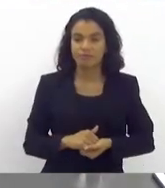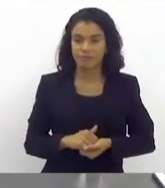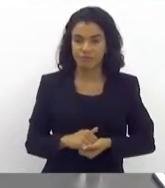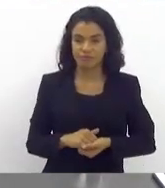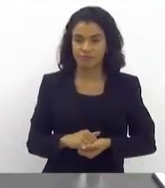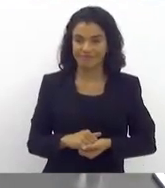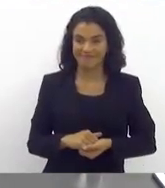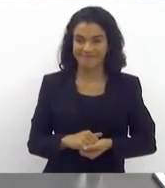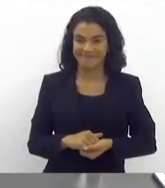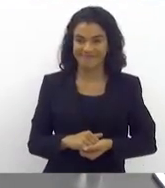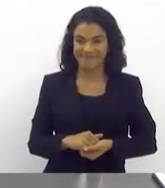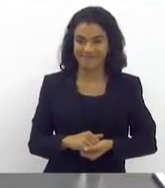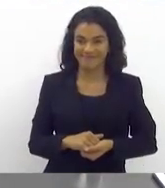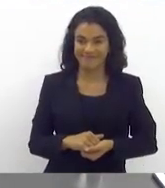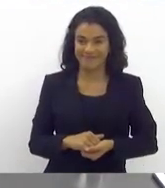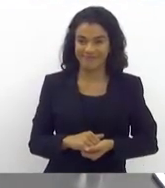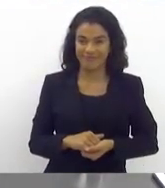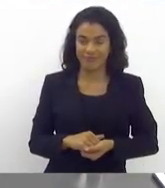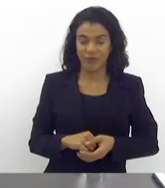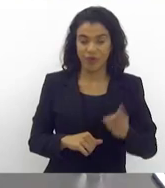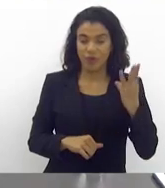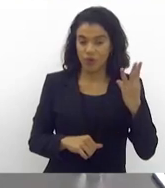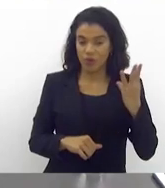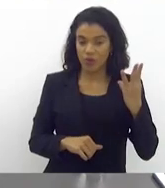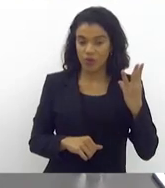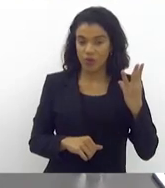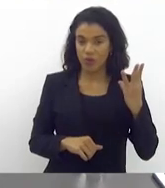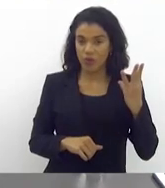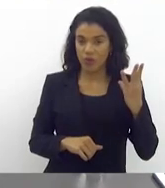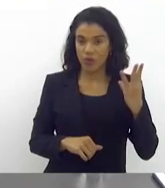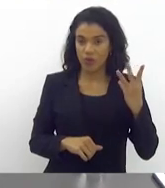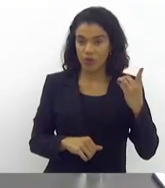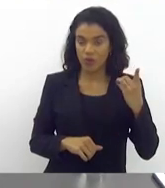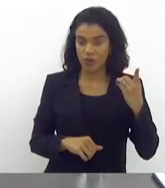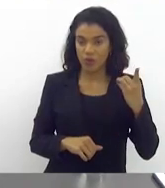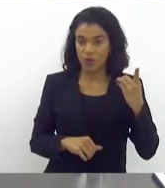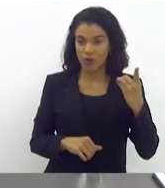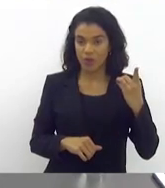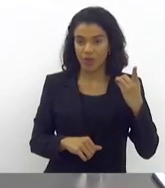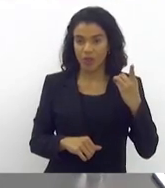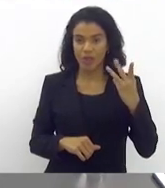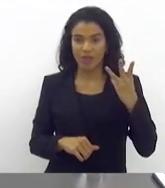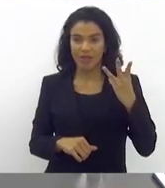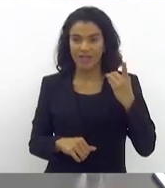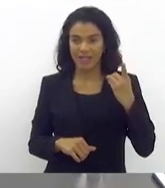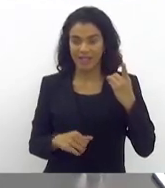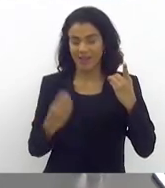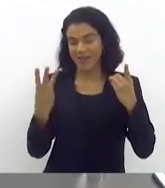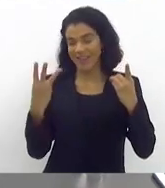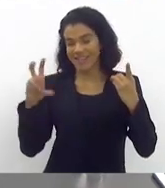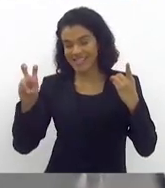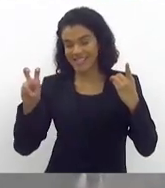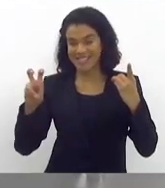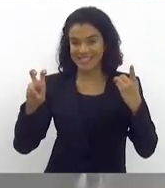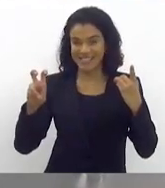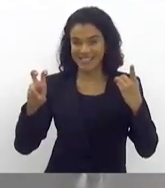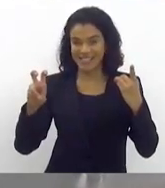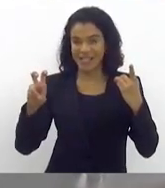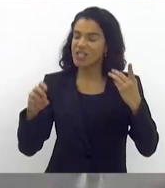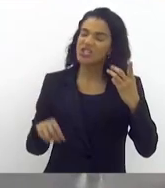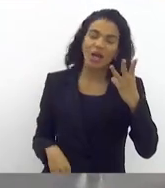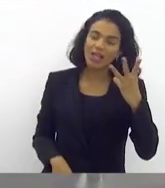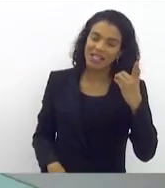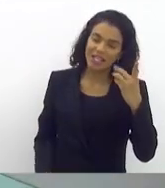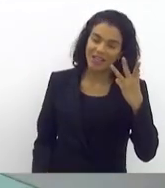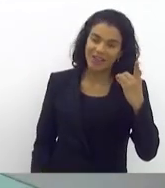votos. Do 30 ou dos blocos? Do 31 e do que está no bloco de inteiro. De todos eles. Então, não, só o